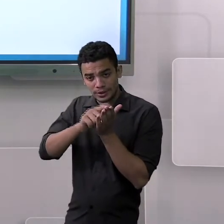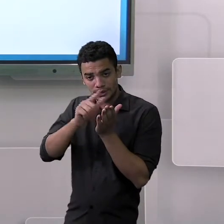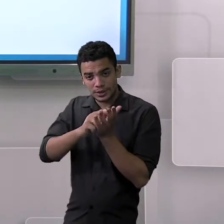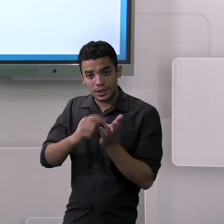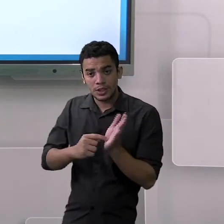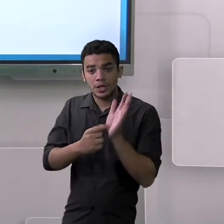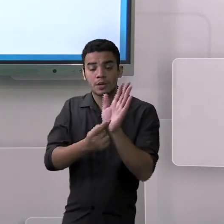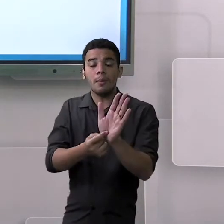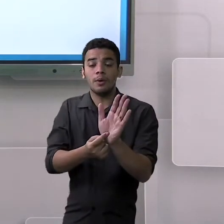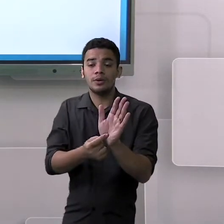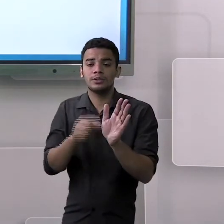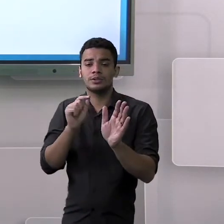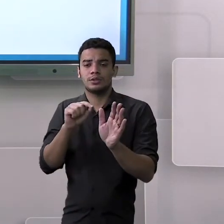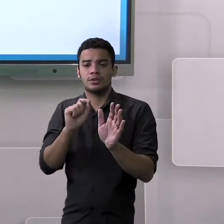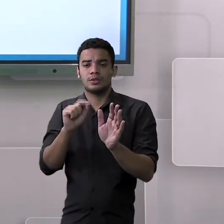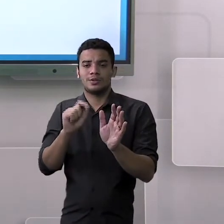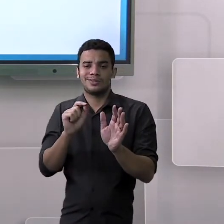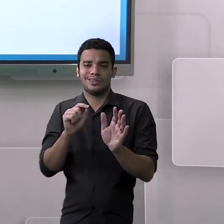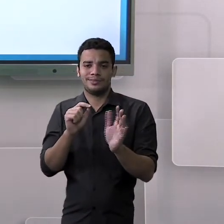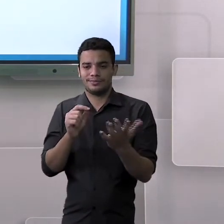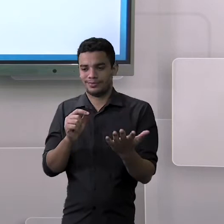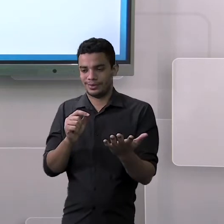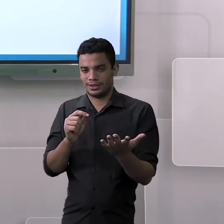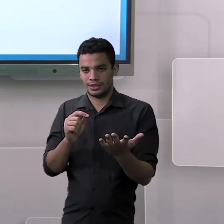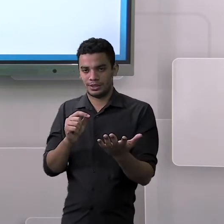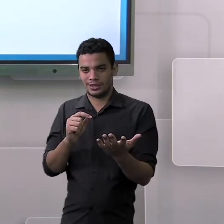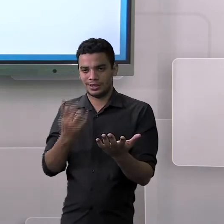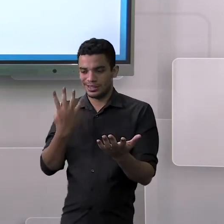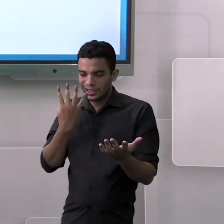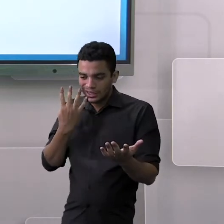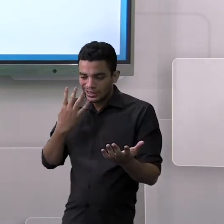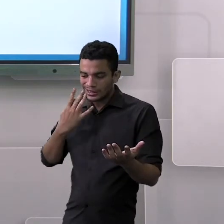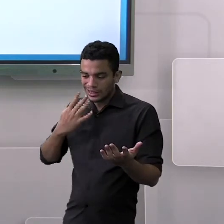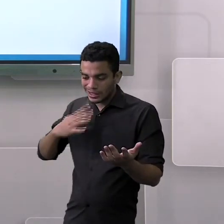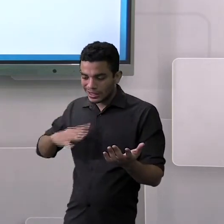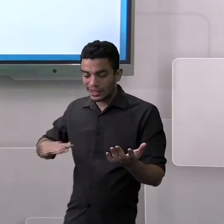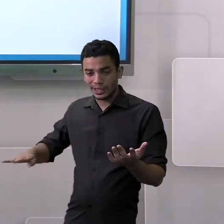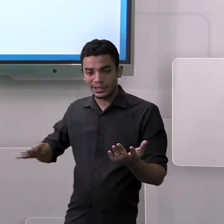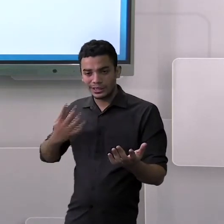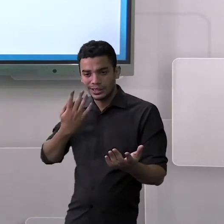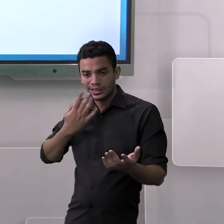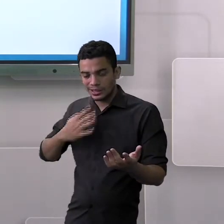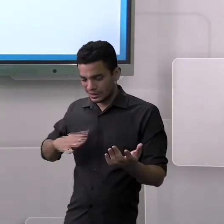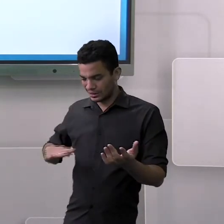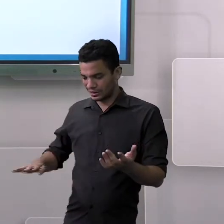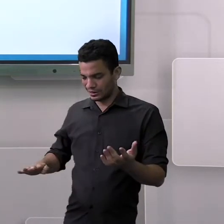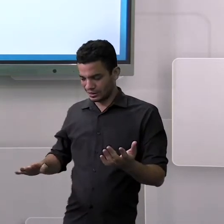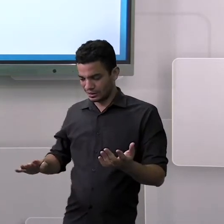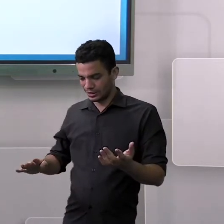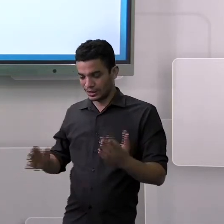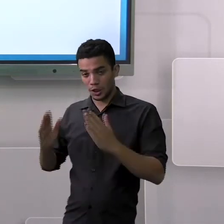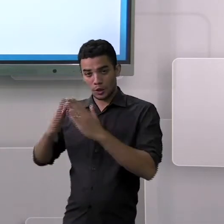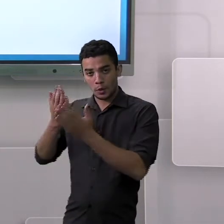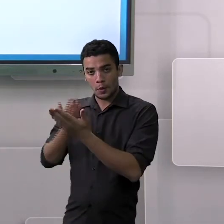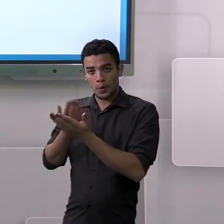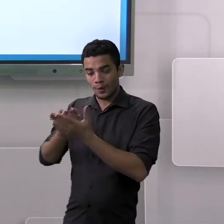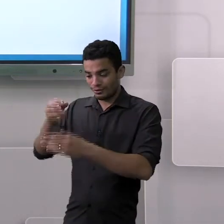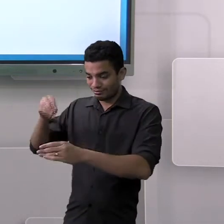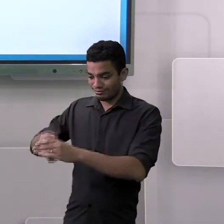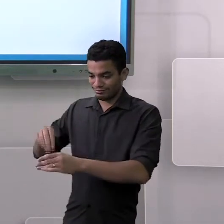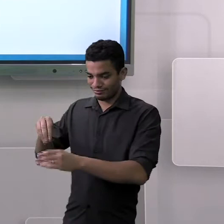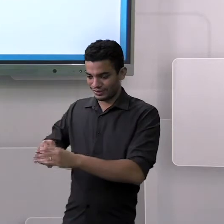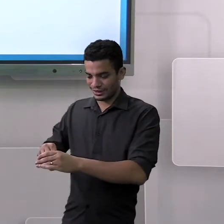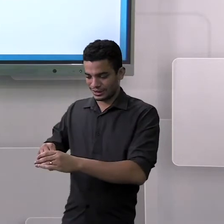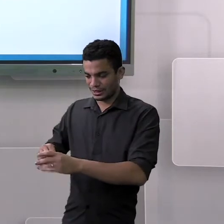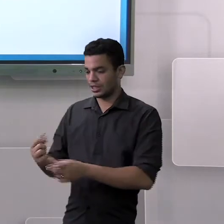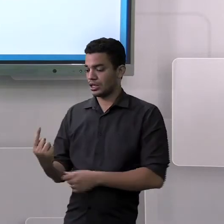nas escolas, que é o bullying, aquela brincadeira sem graça, né, que deixa o coleguinha que